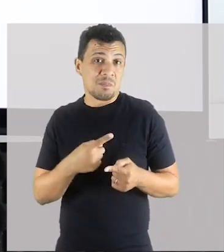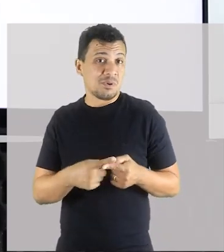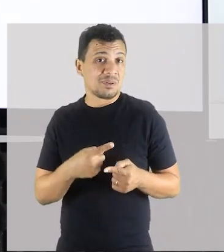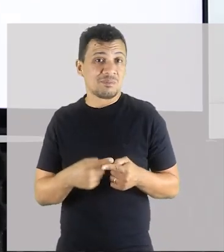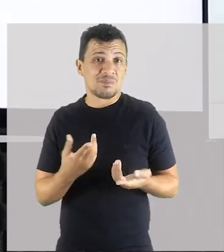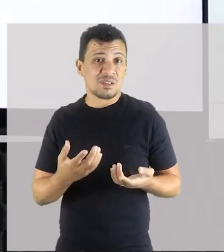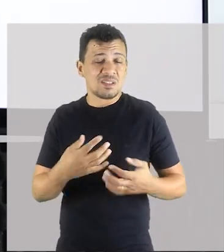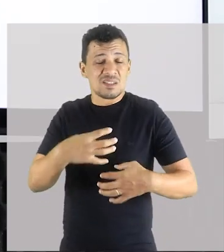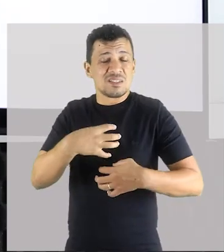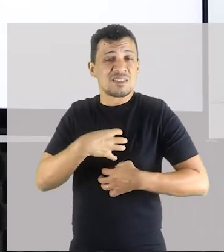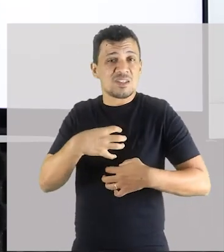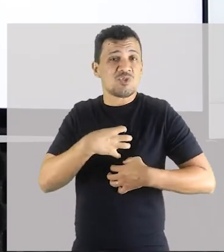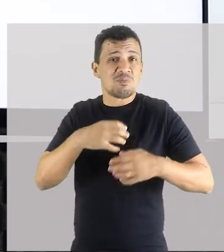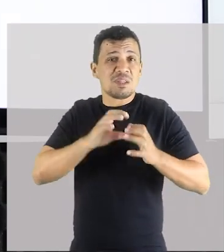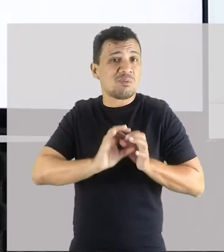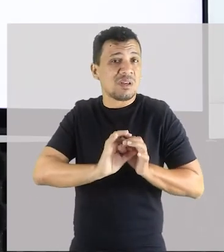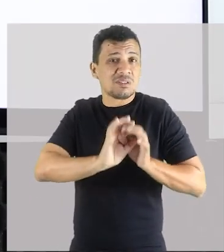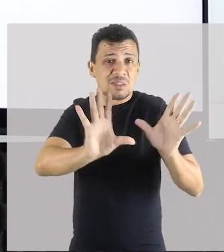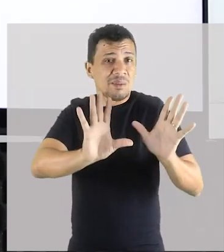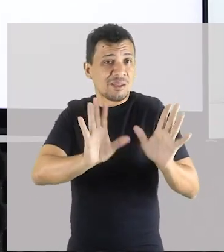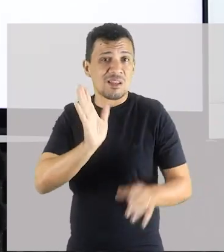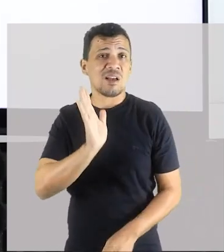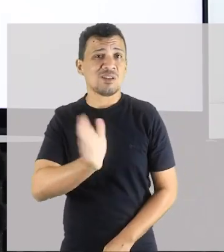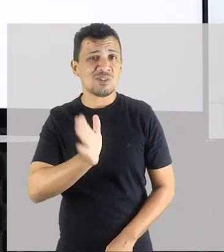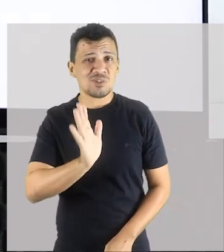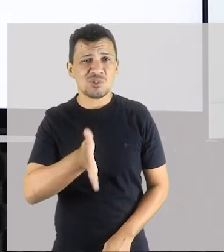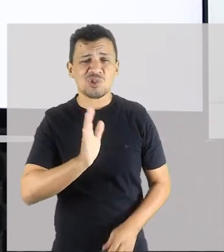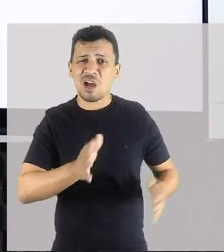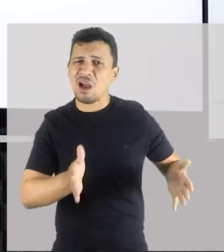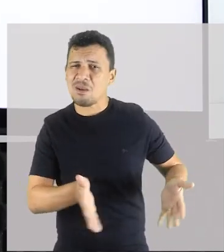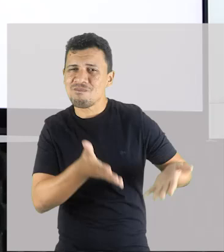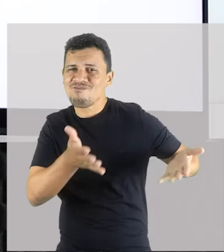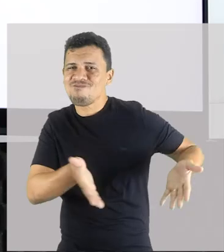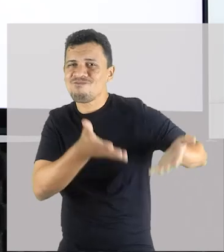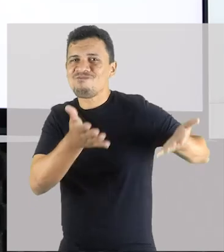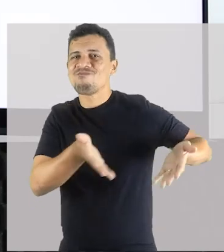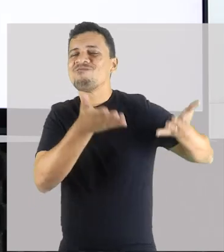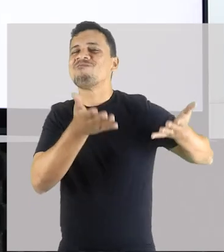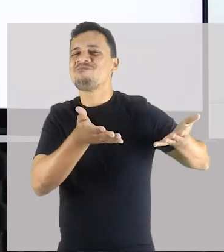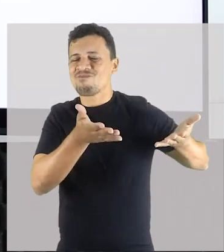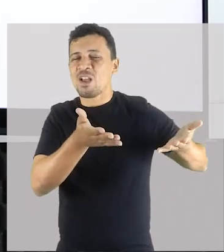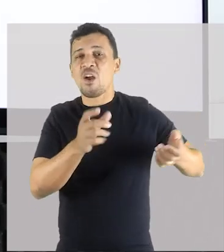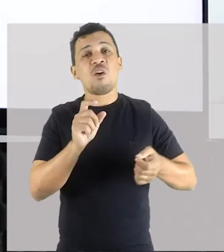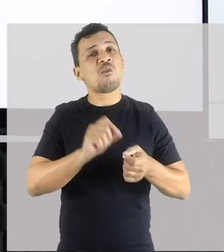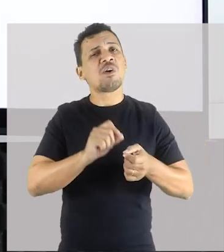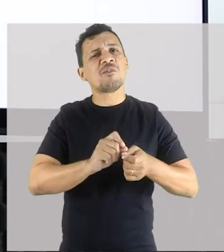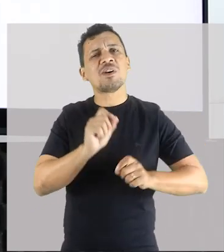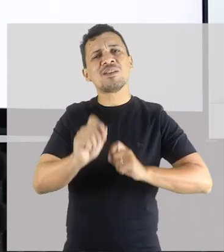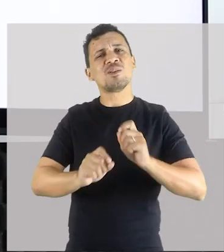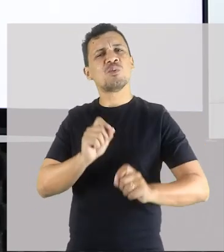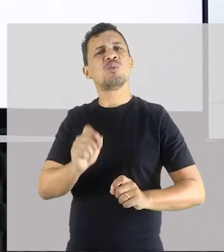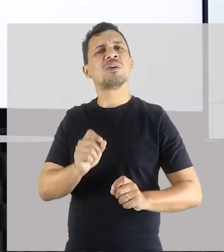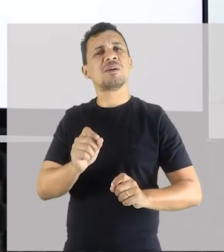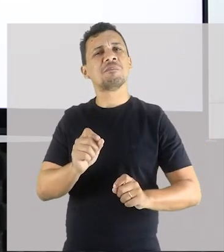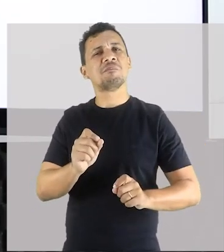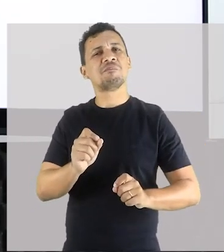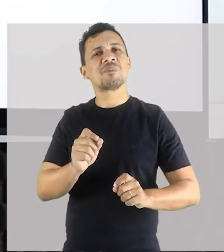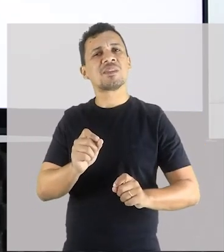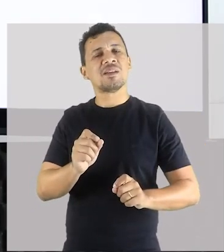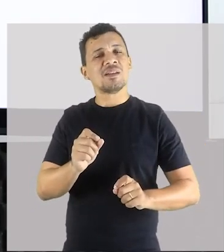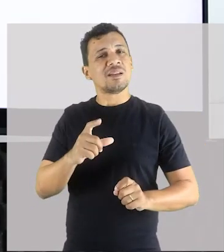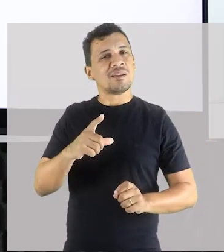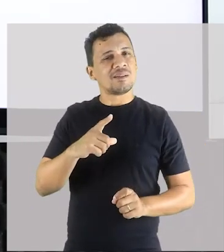esse sentimento de independência já estava bem avançado. E isso vai fazer com que, mesmo com